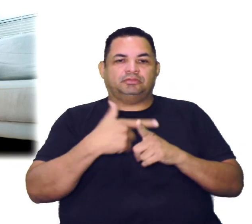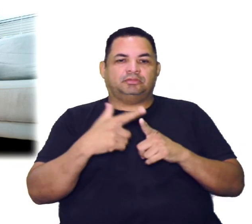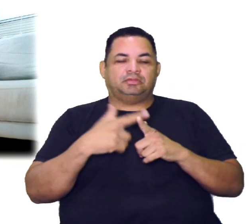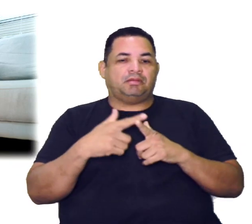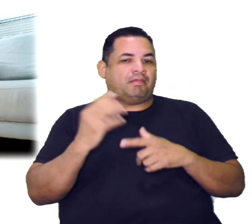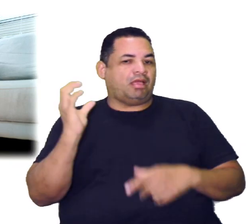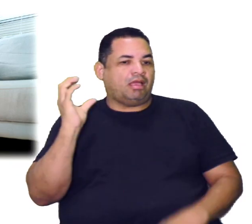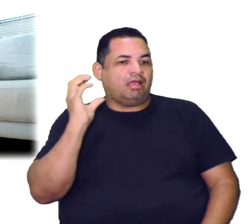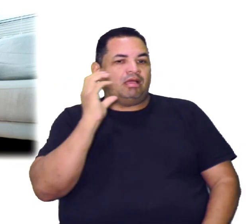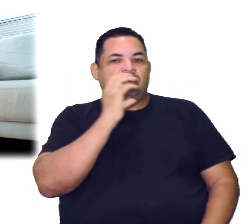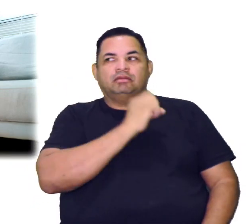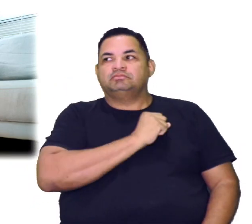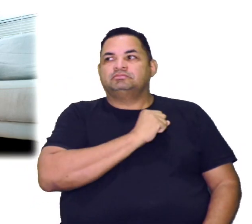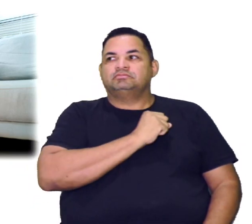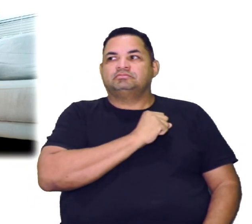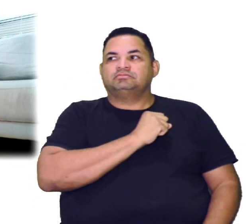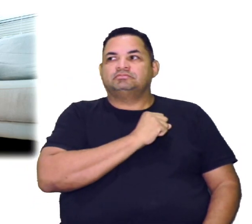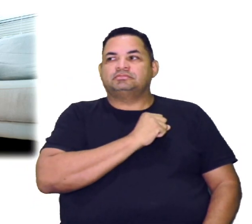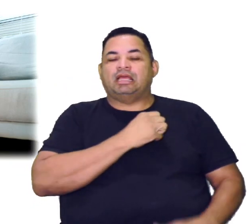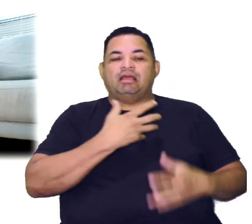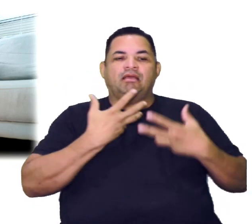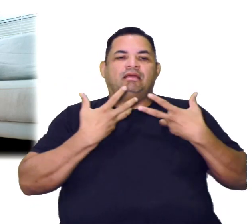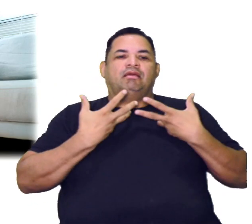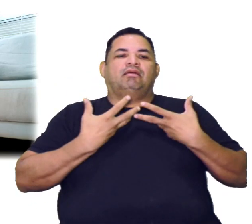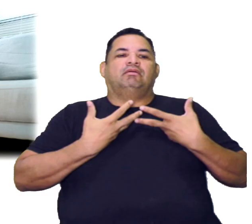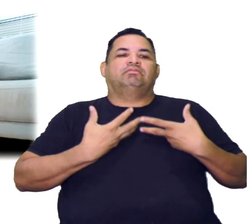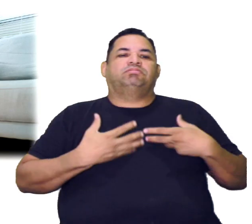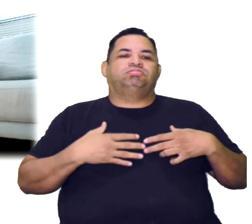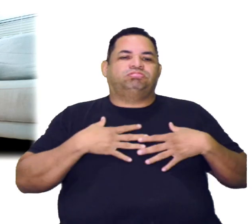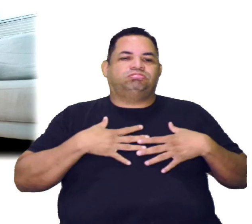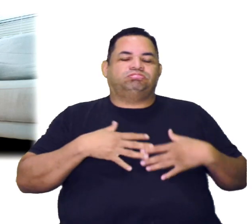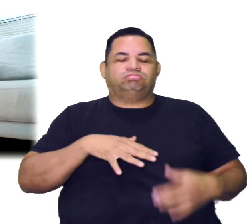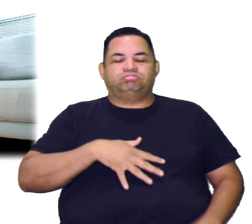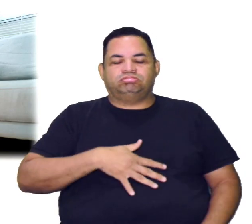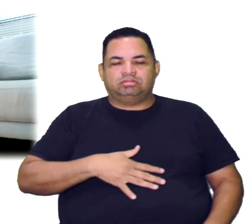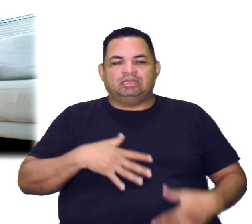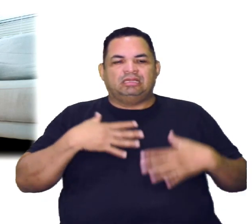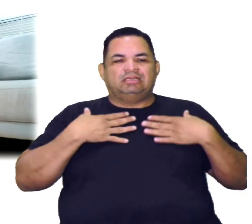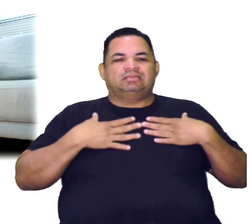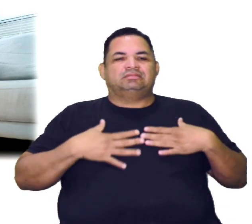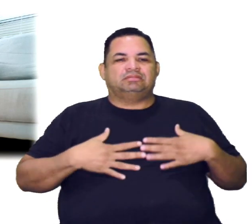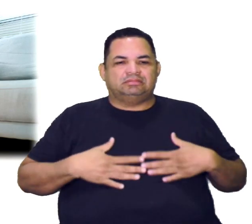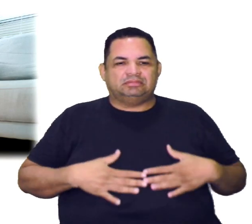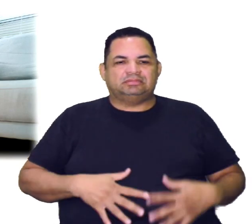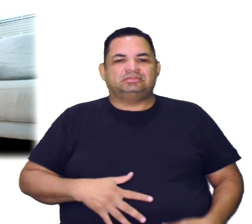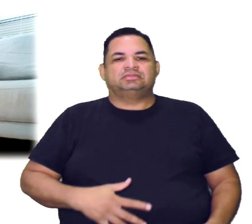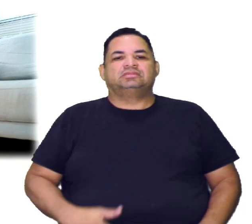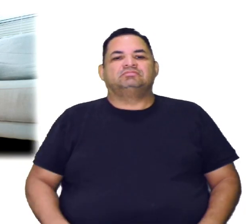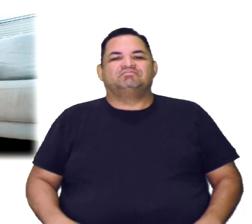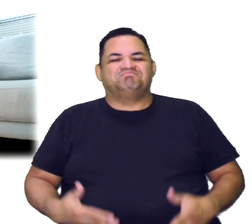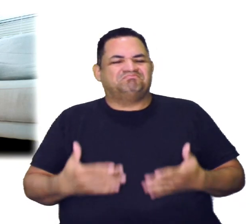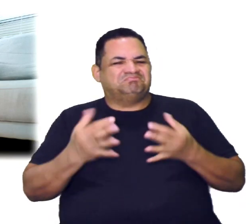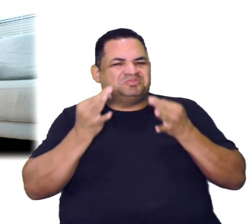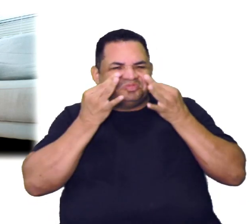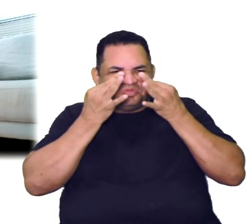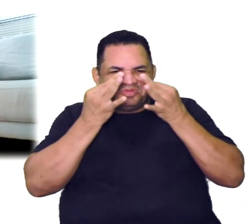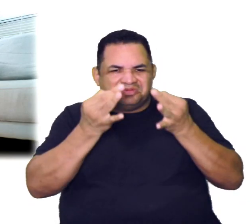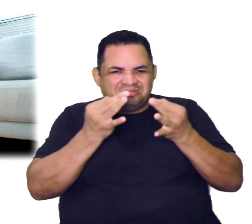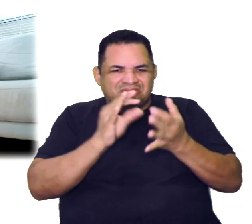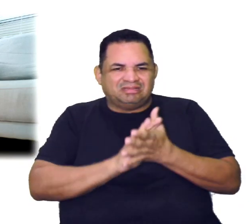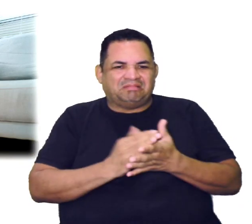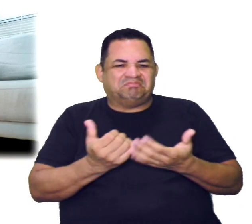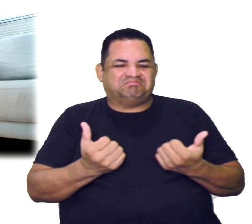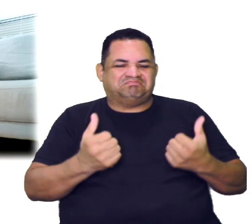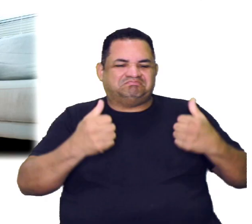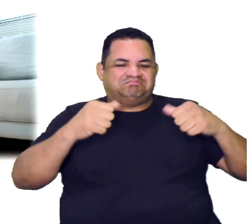imediatos. Lembra que eu falei agora há pouco do cansaço, da falta de concentração, do desempenho escolar que cai?